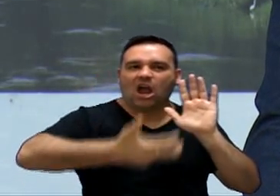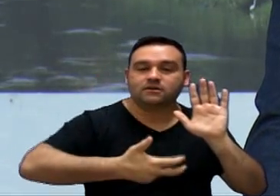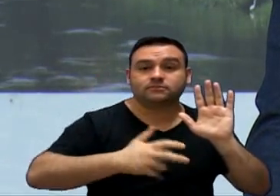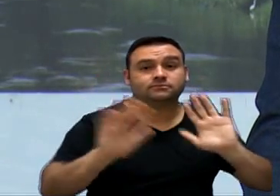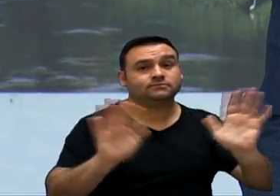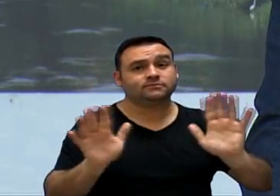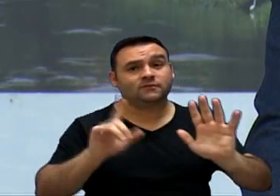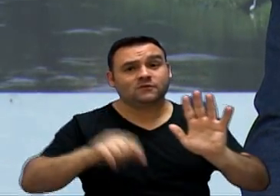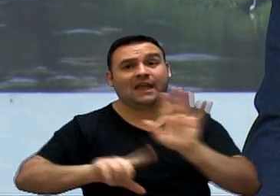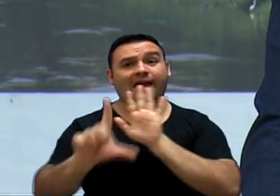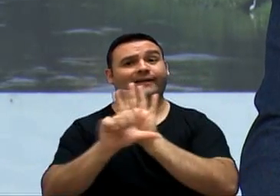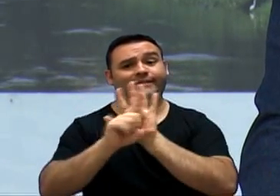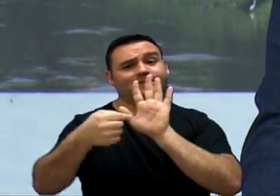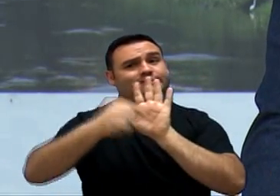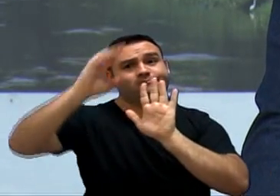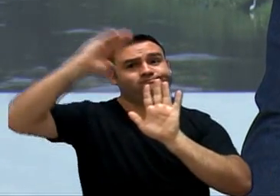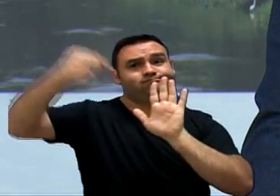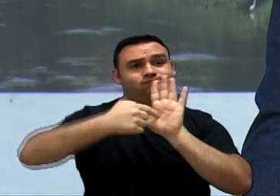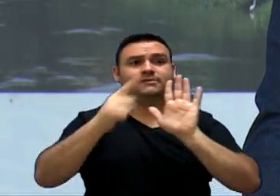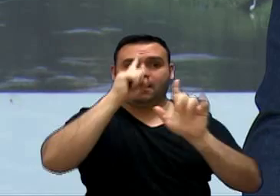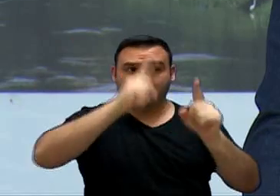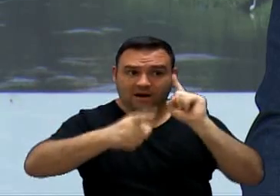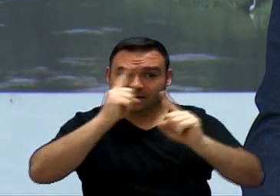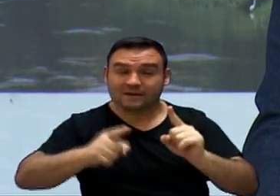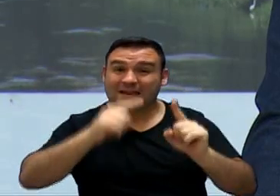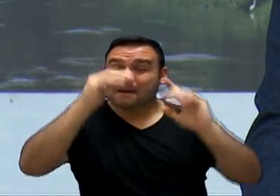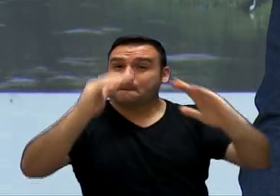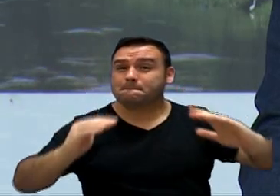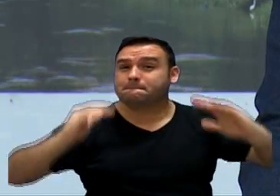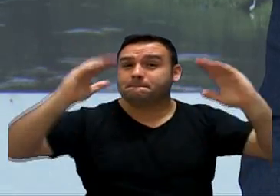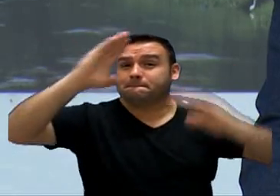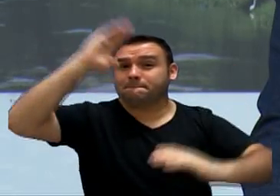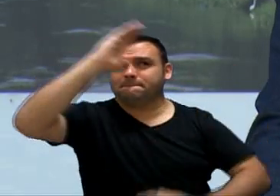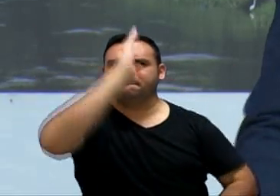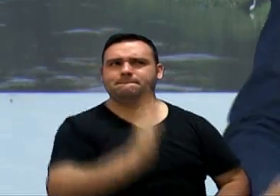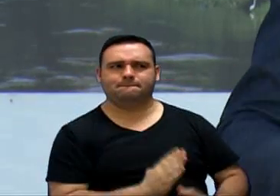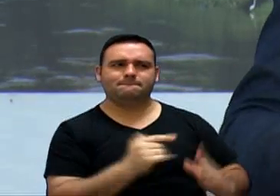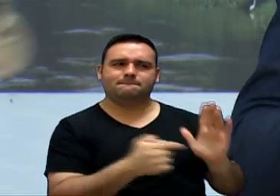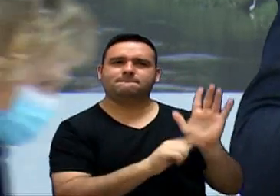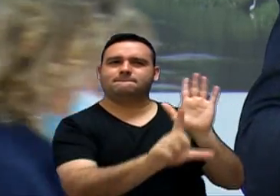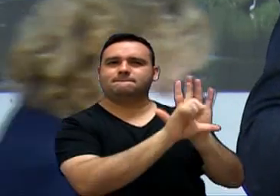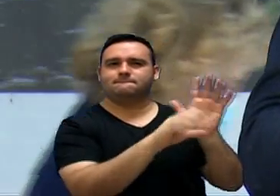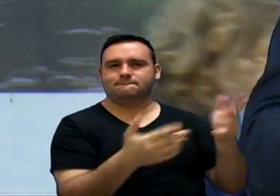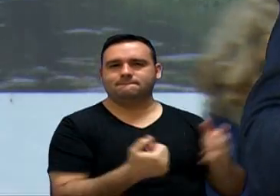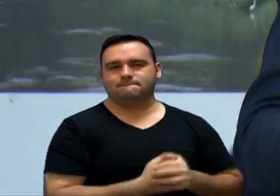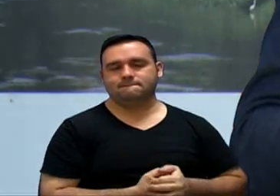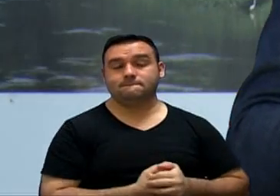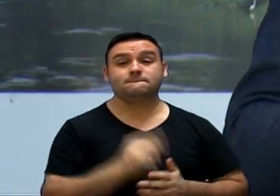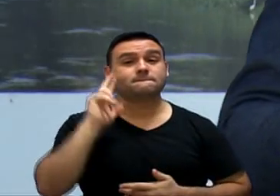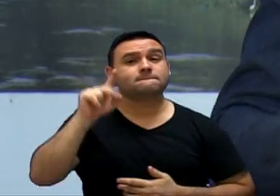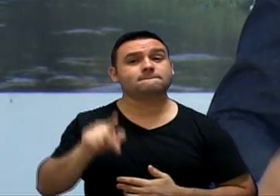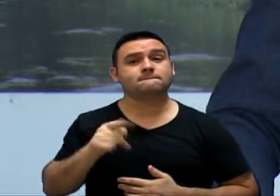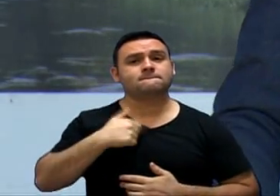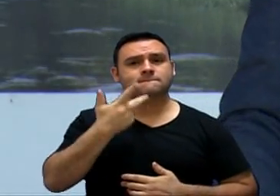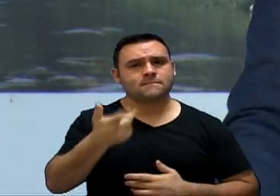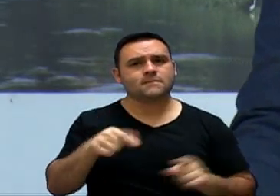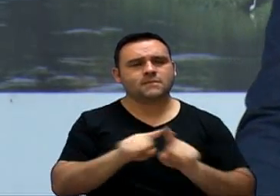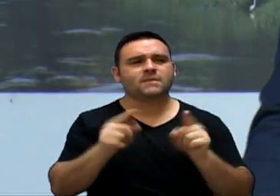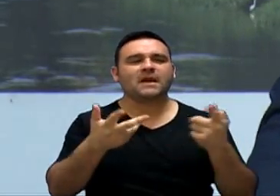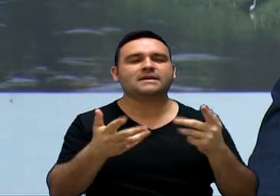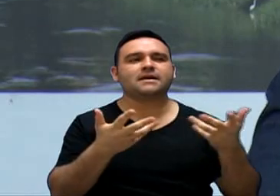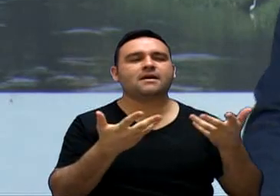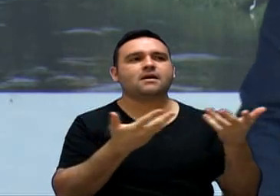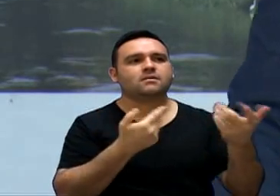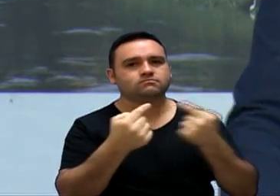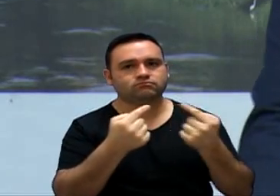própria Constituição, a Carta Magna da nossa nação. Senhor presidente, aqui eu digo e quero convencer